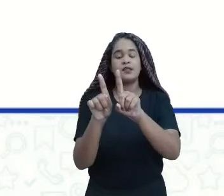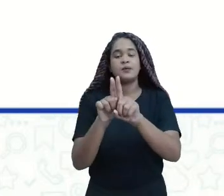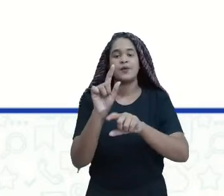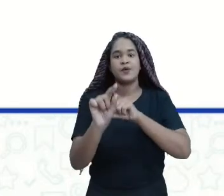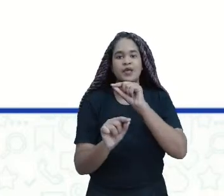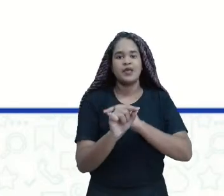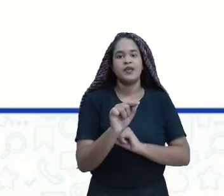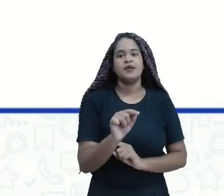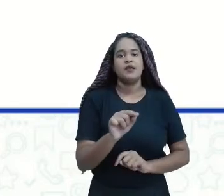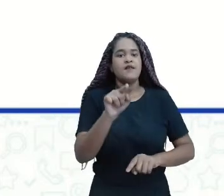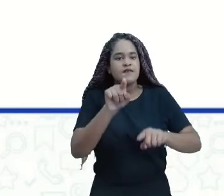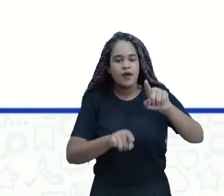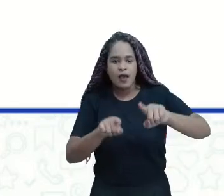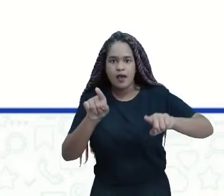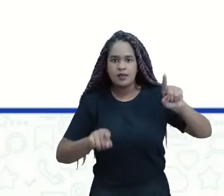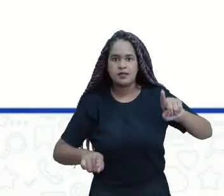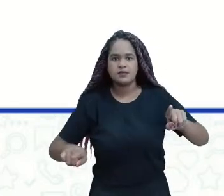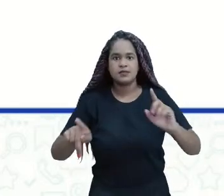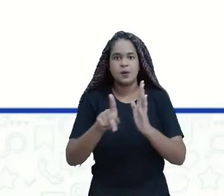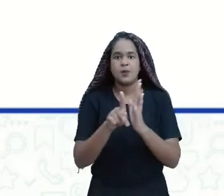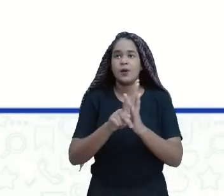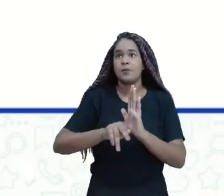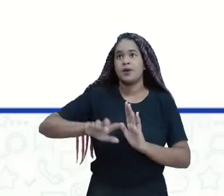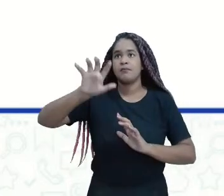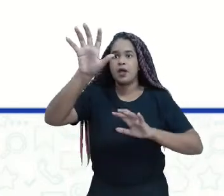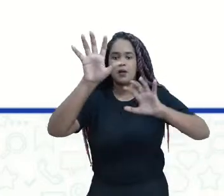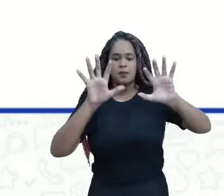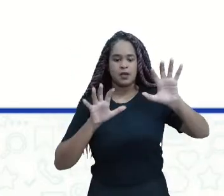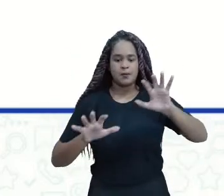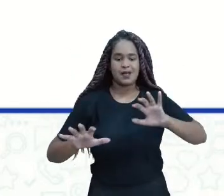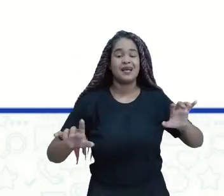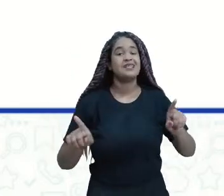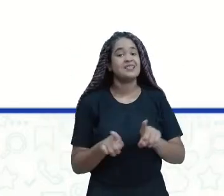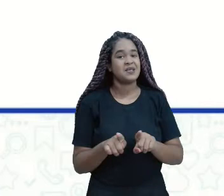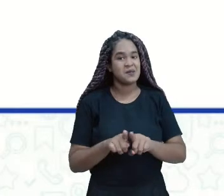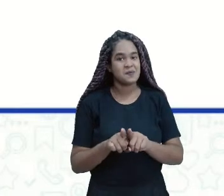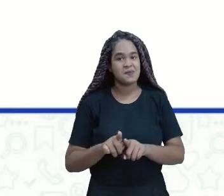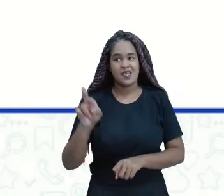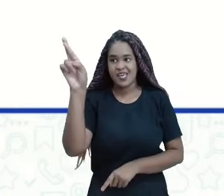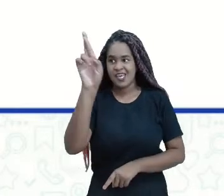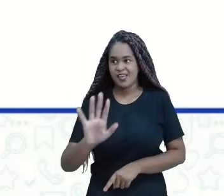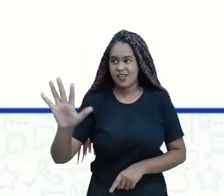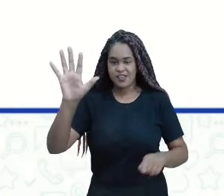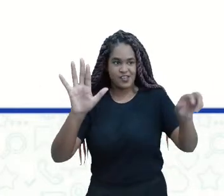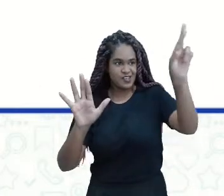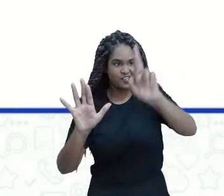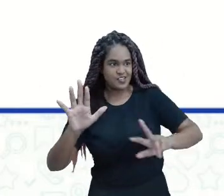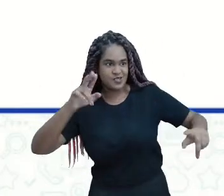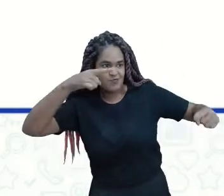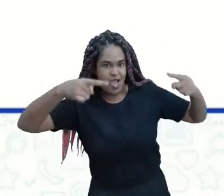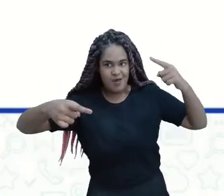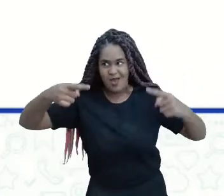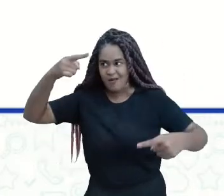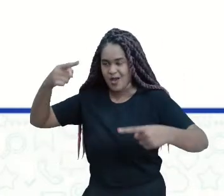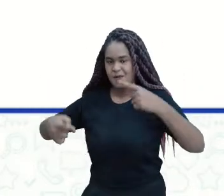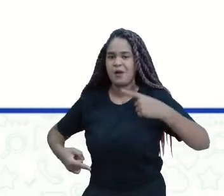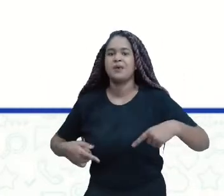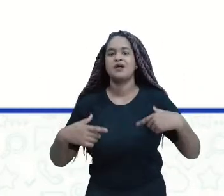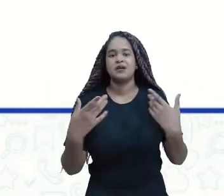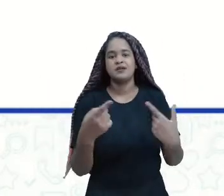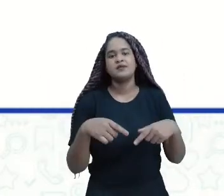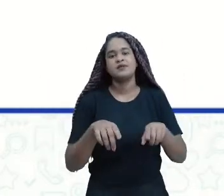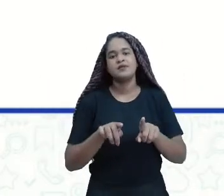Brasil começa a se desenvolver, começa a haver disputas também, né, entre as regiões, né, e tudo isso vai aparecer dentro